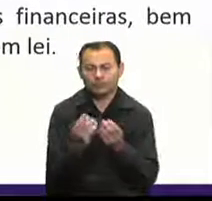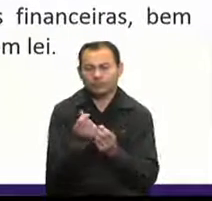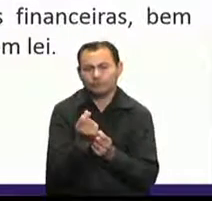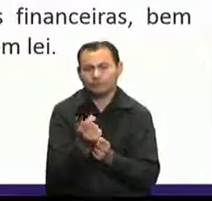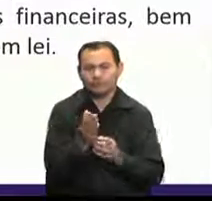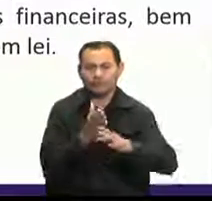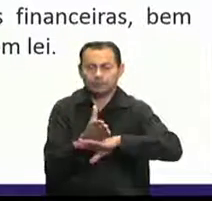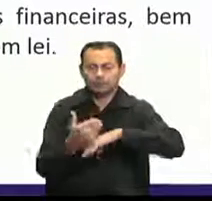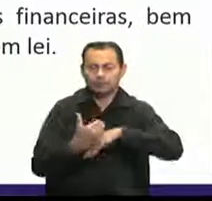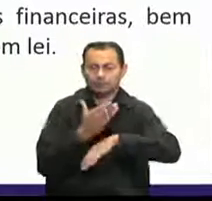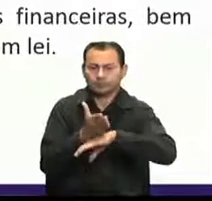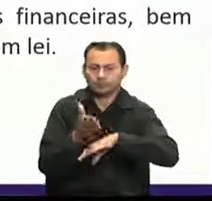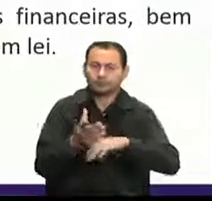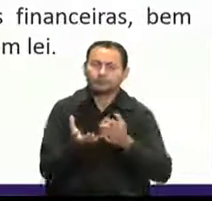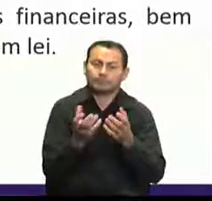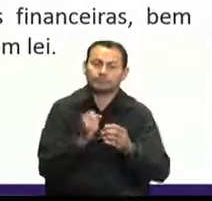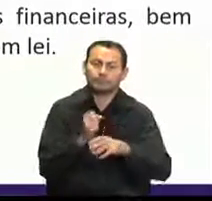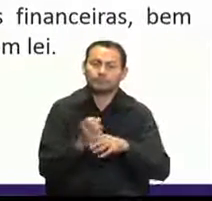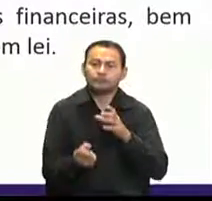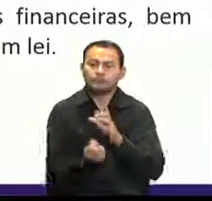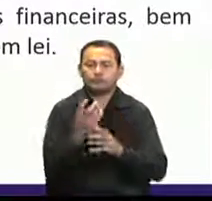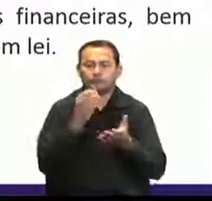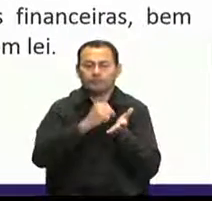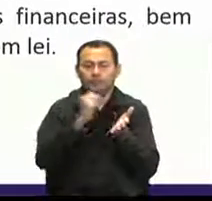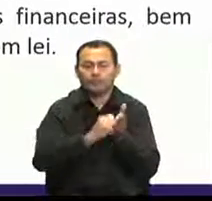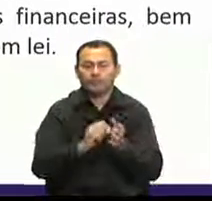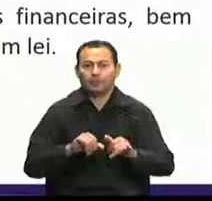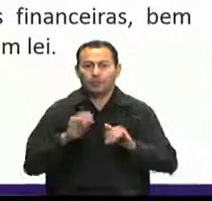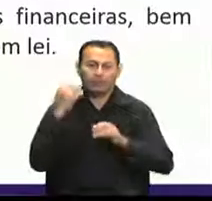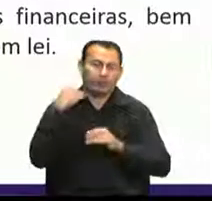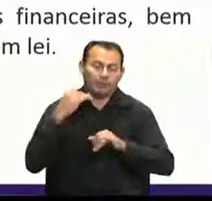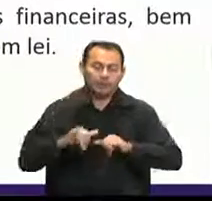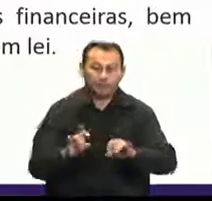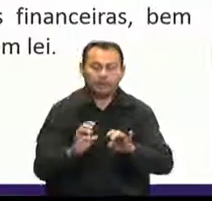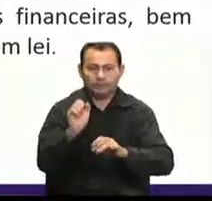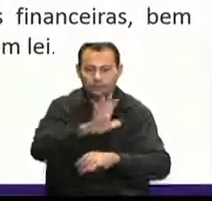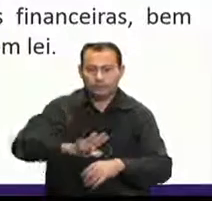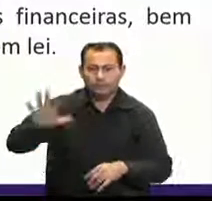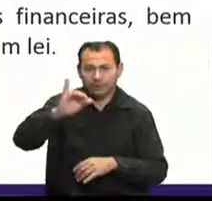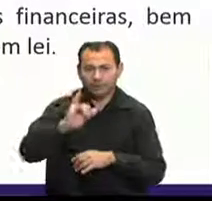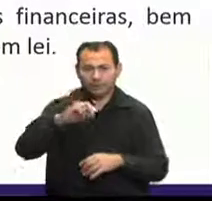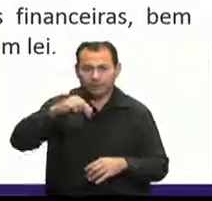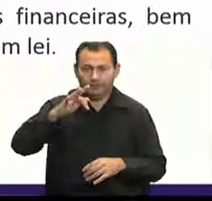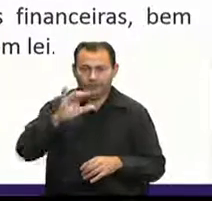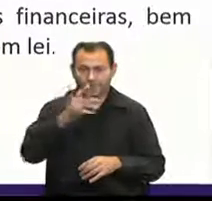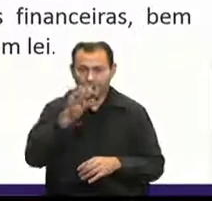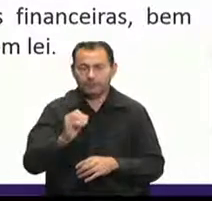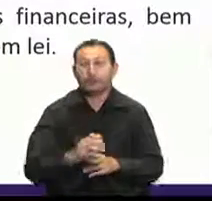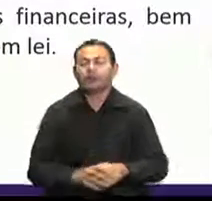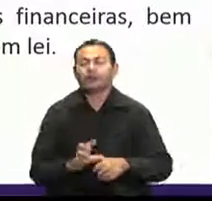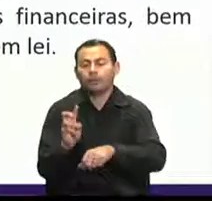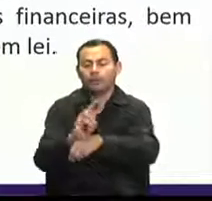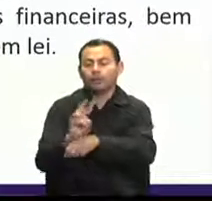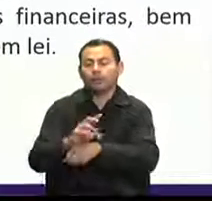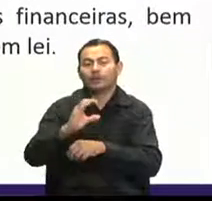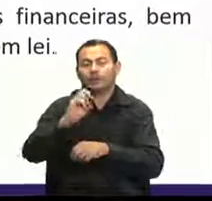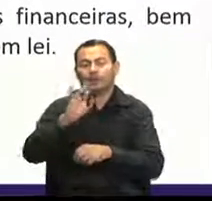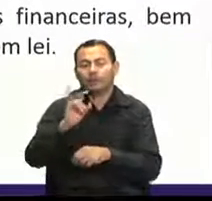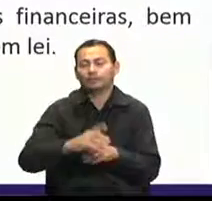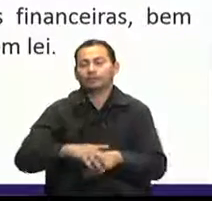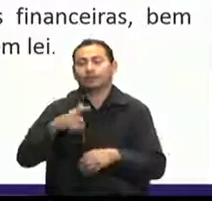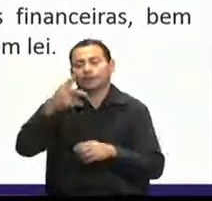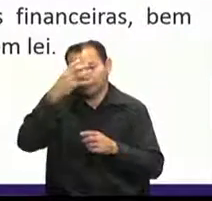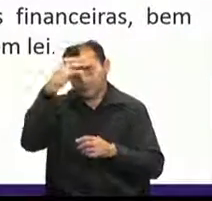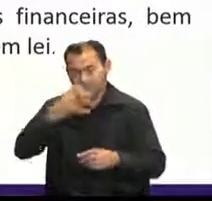moeda em circulação criação de uma escritura pelo banco comercial e assim gerar uma inflação e exercer o controle de crédito sobre